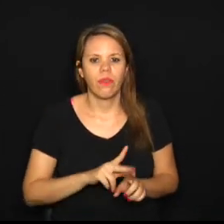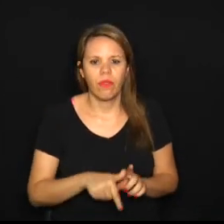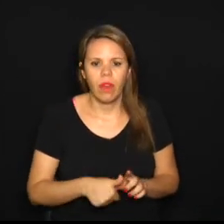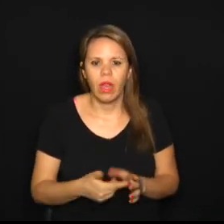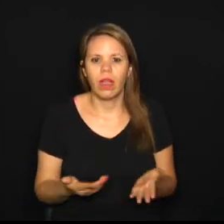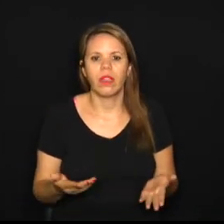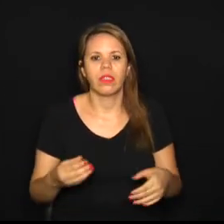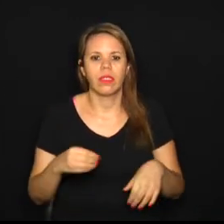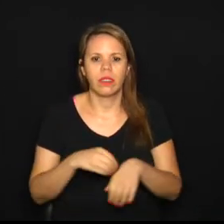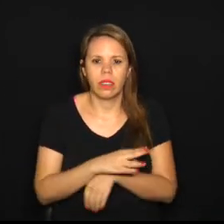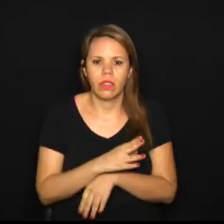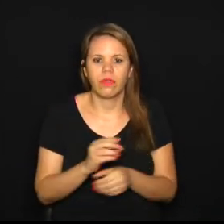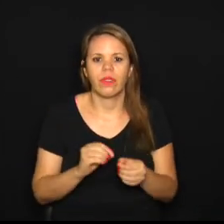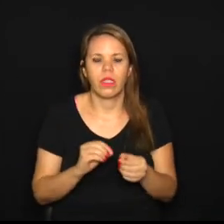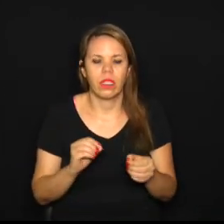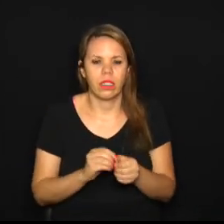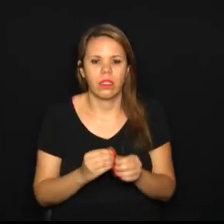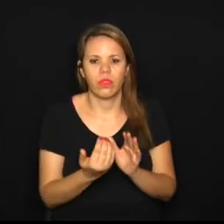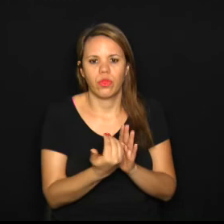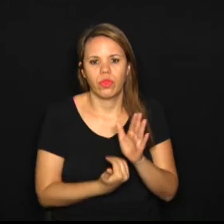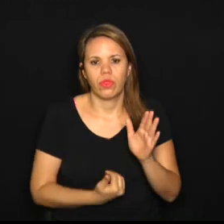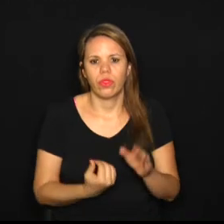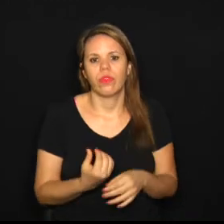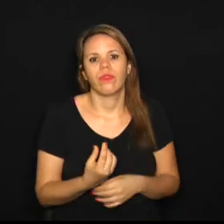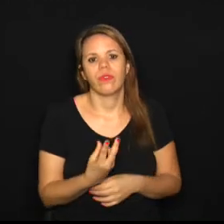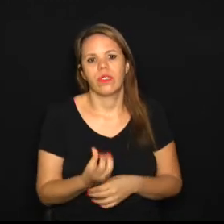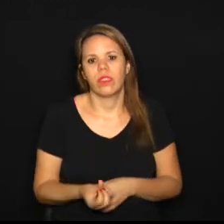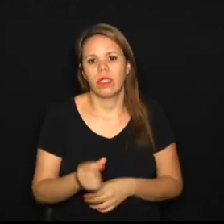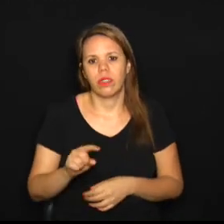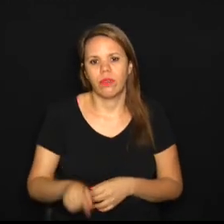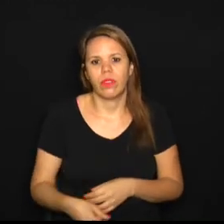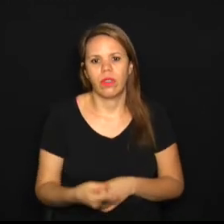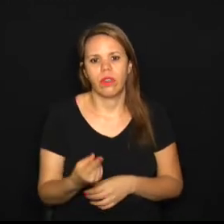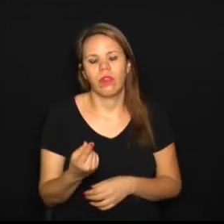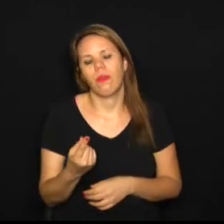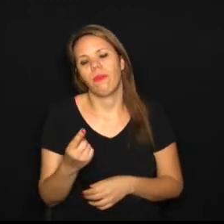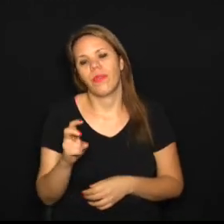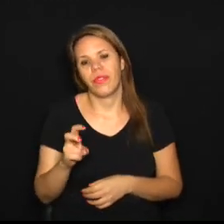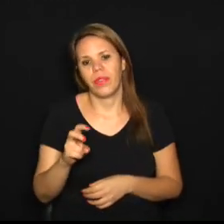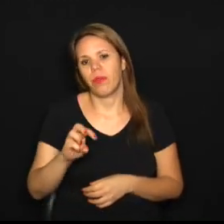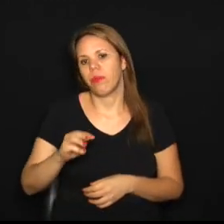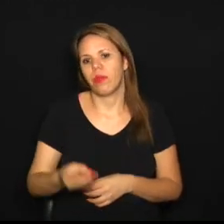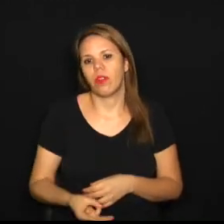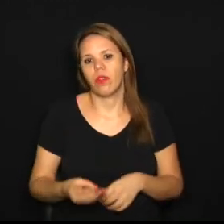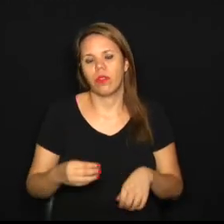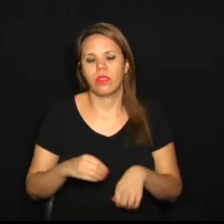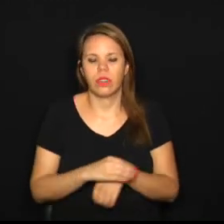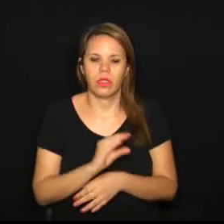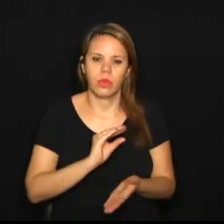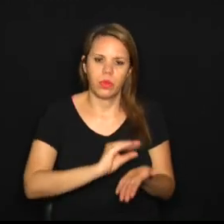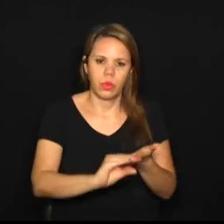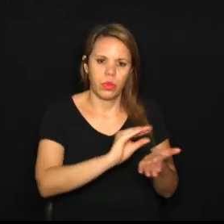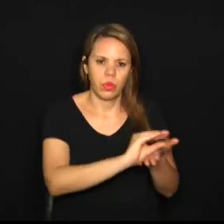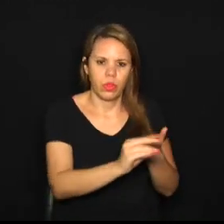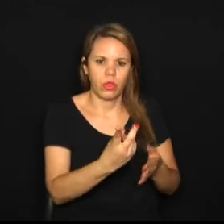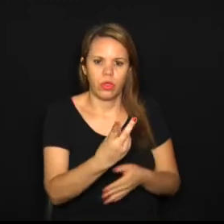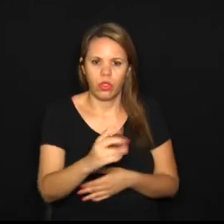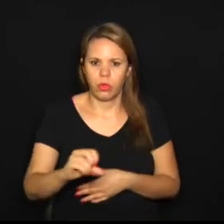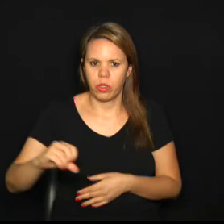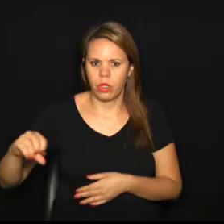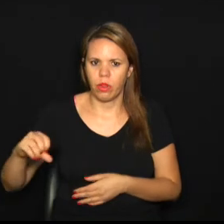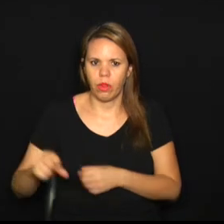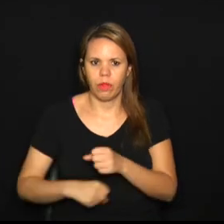correntes teve uma queda de 26,8%, com 5.400.000 de repasse em 2019.